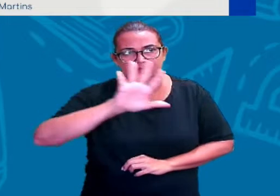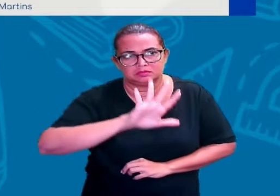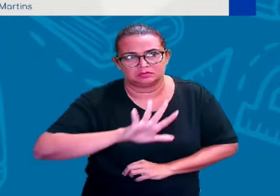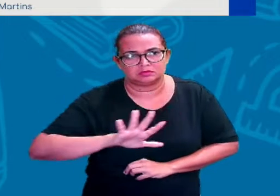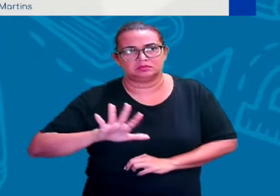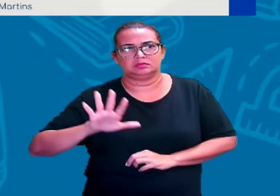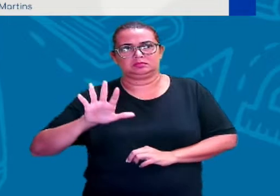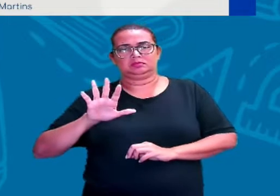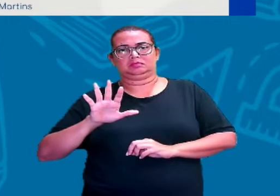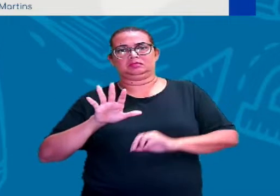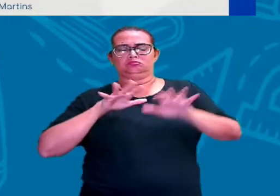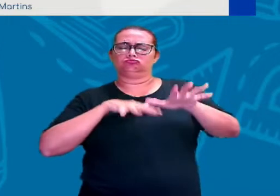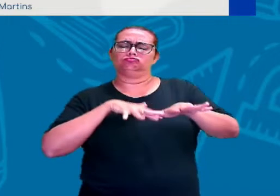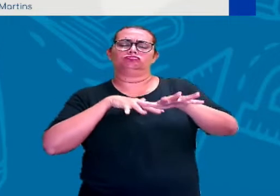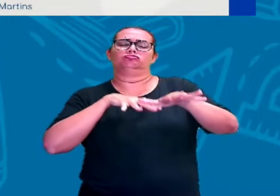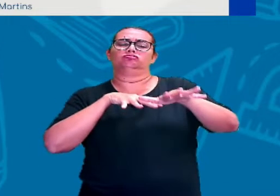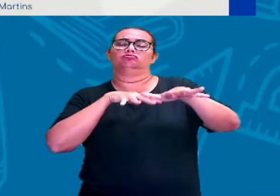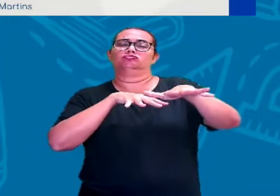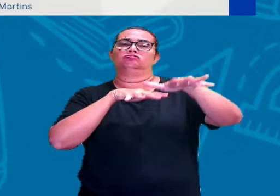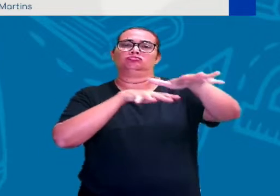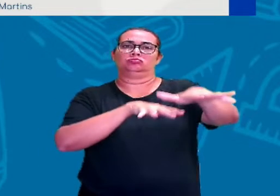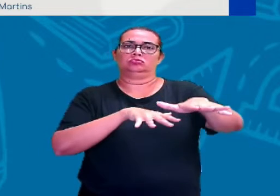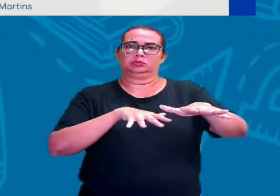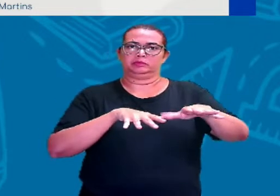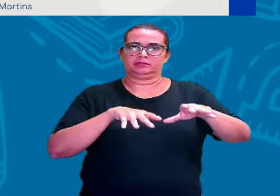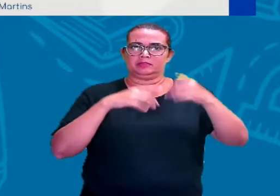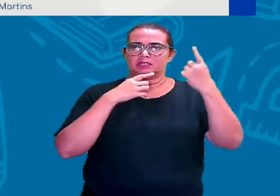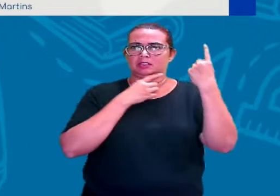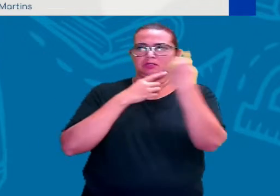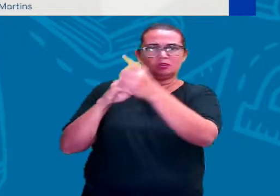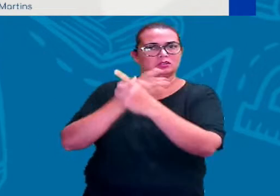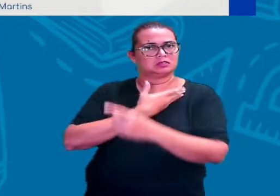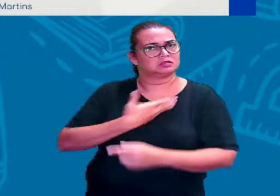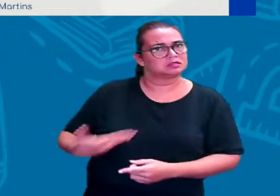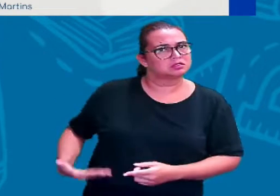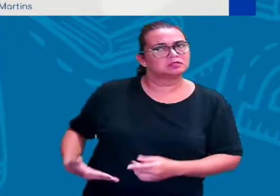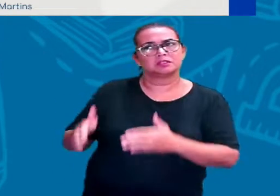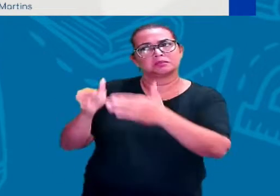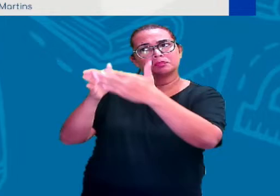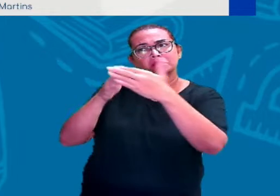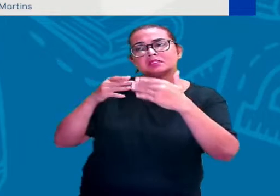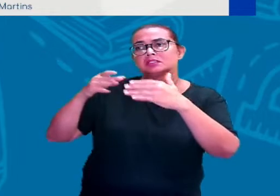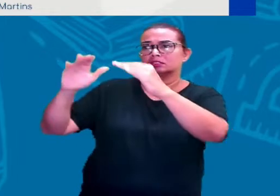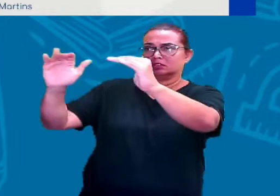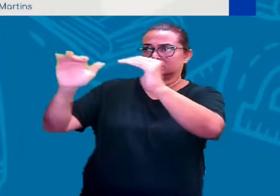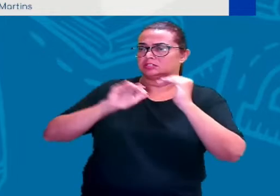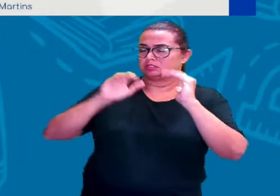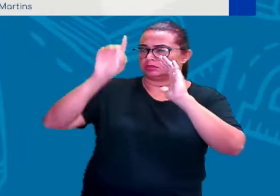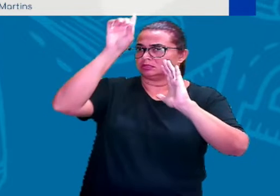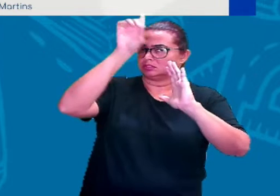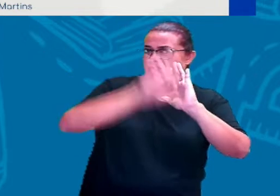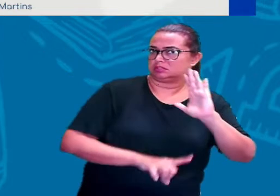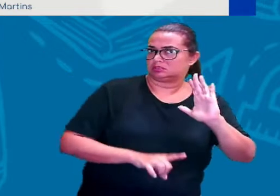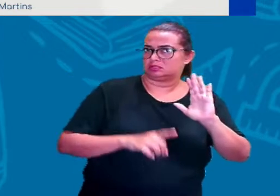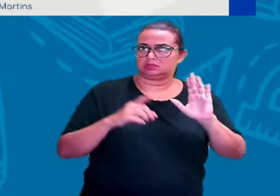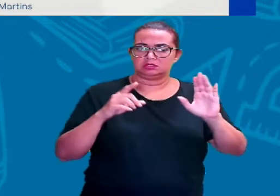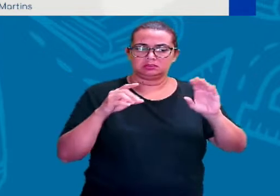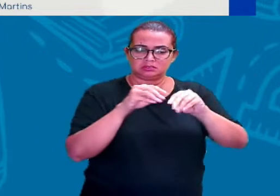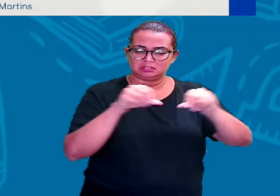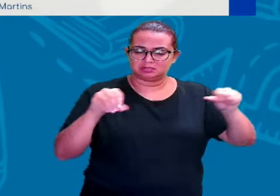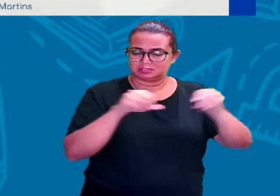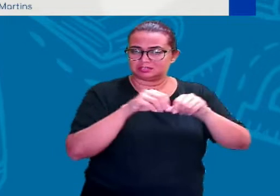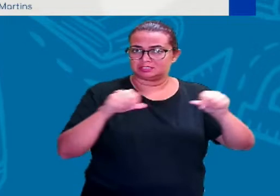os atos, né, em defesa da demarcação, né, de suas terras, dos povos indígenas. Então, e